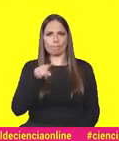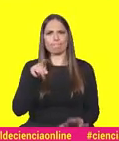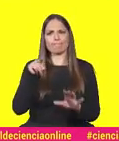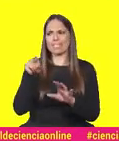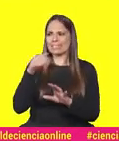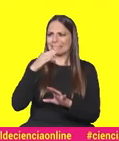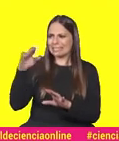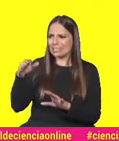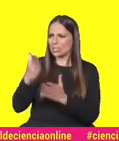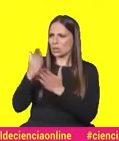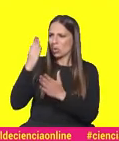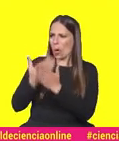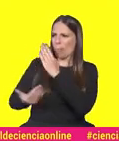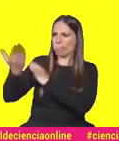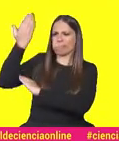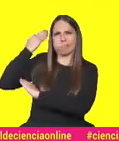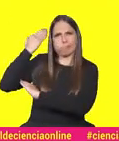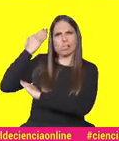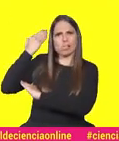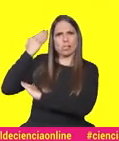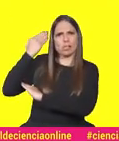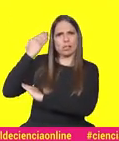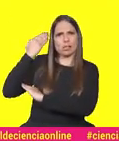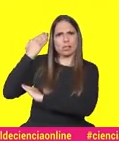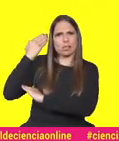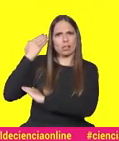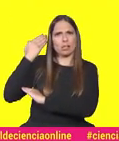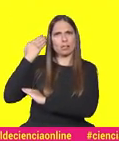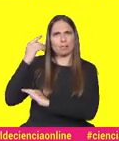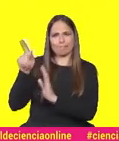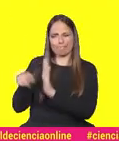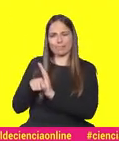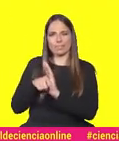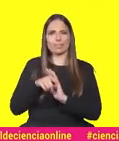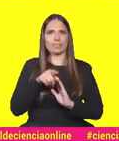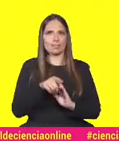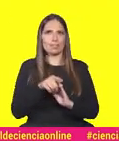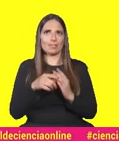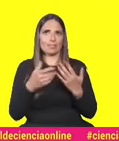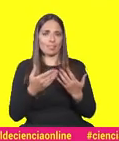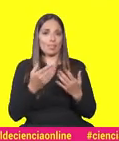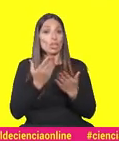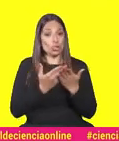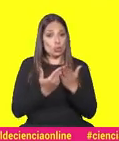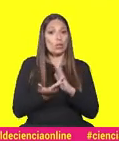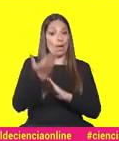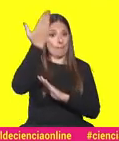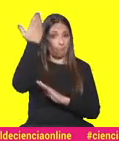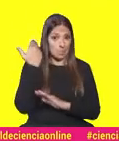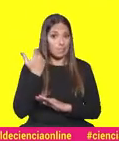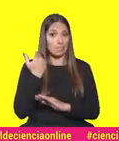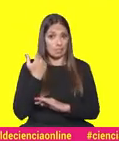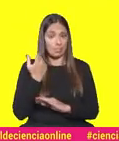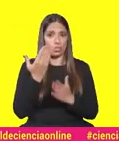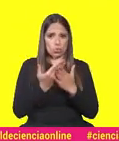é uma ciência só do passado? Uma pergunta provocatória. A paleontologia estuda o passado, estuda